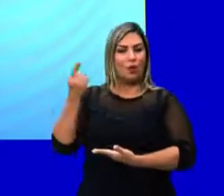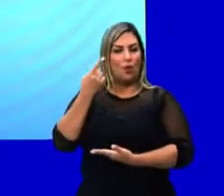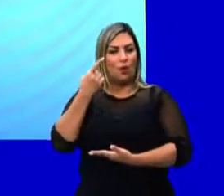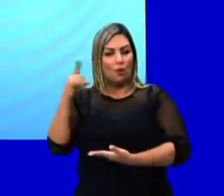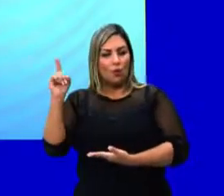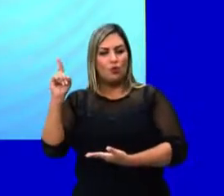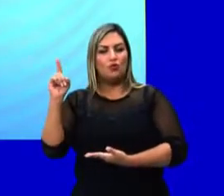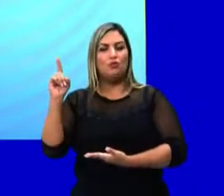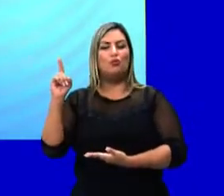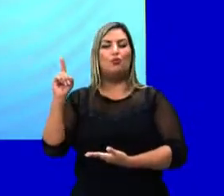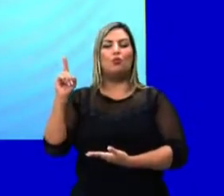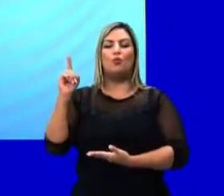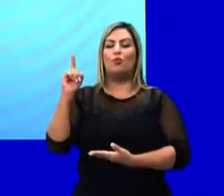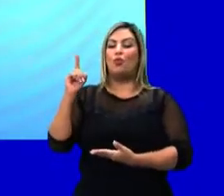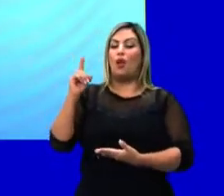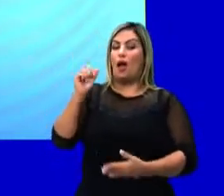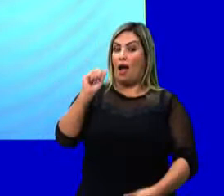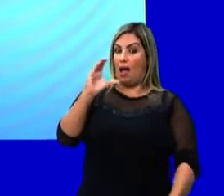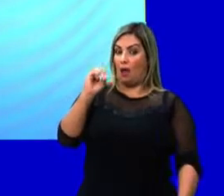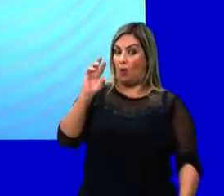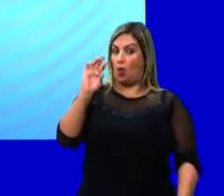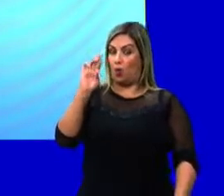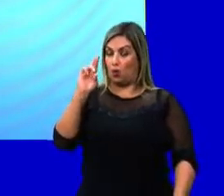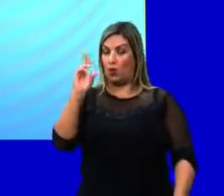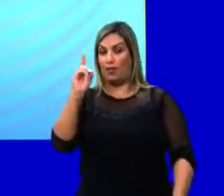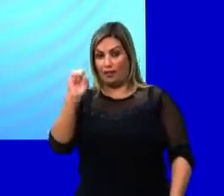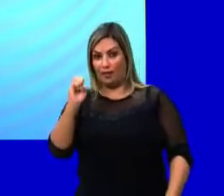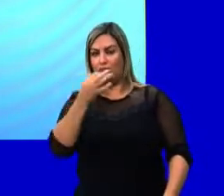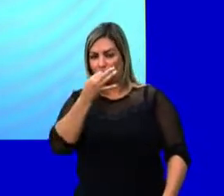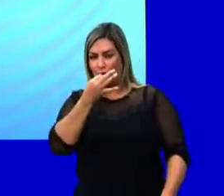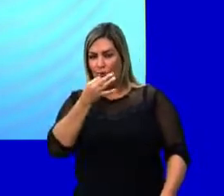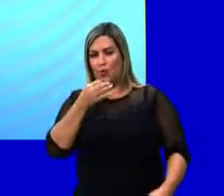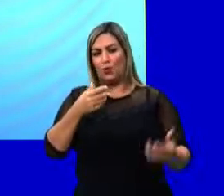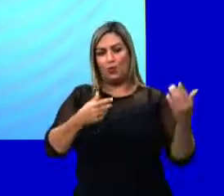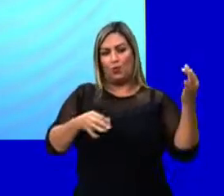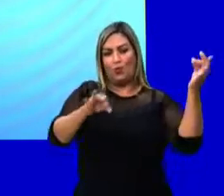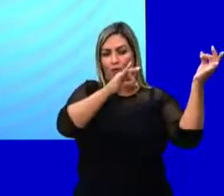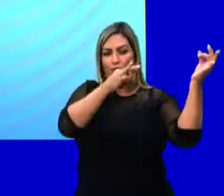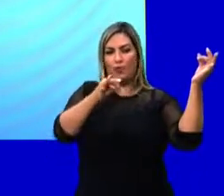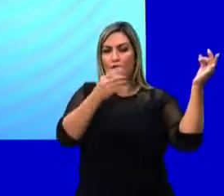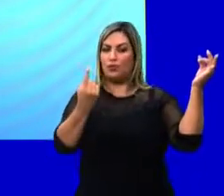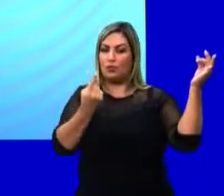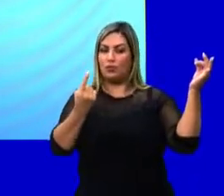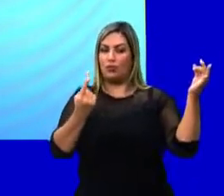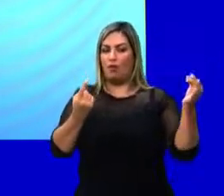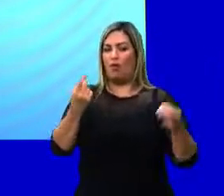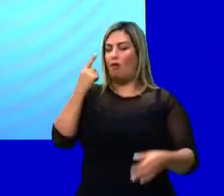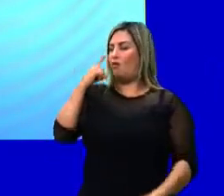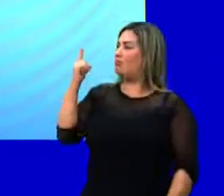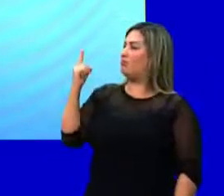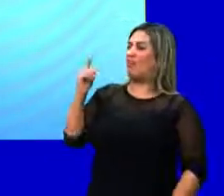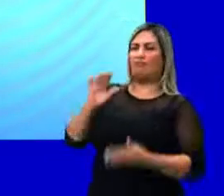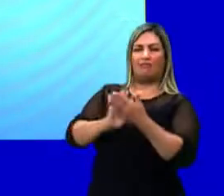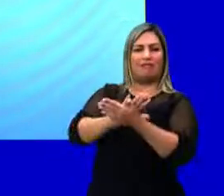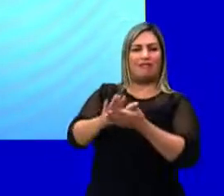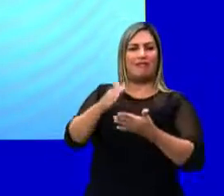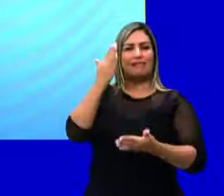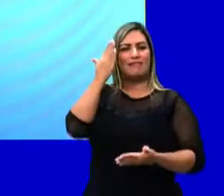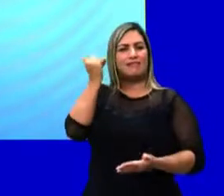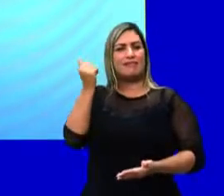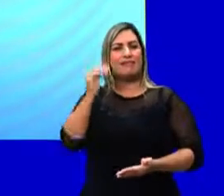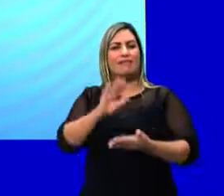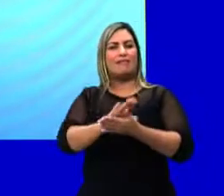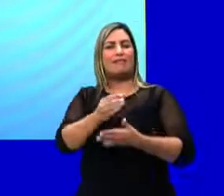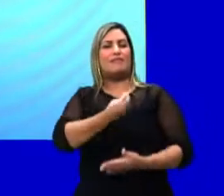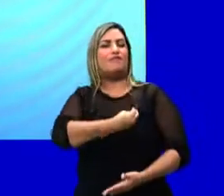Último acorde do violino solitário. Nada sei sobre a vidinha. Olha, Então aqui,